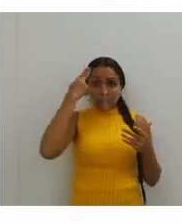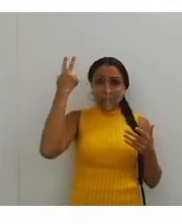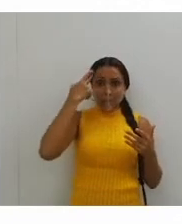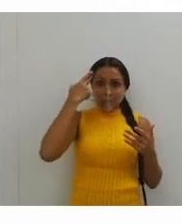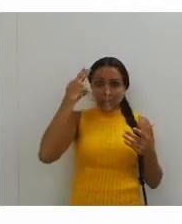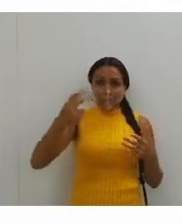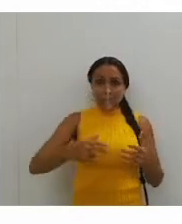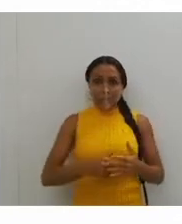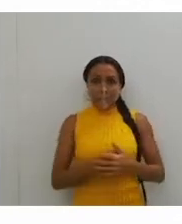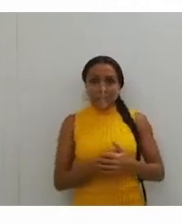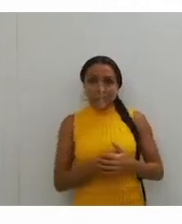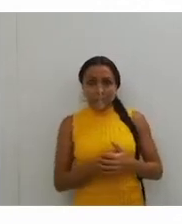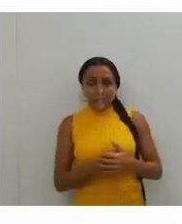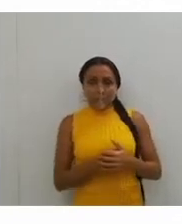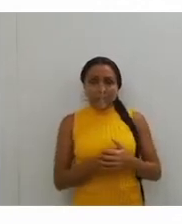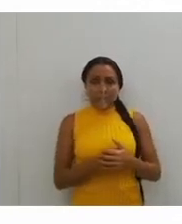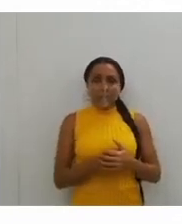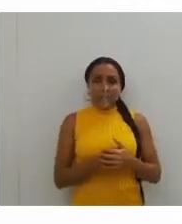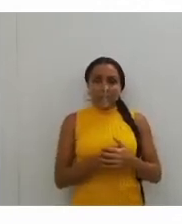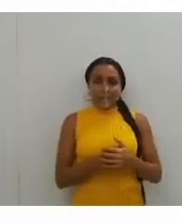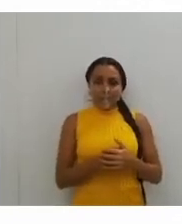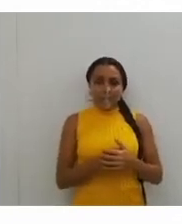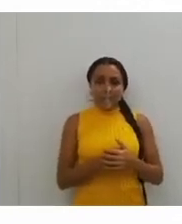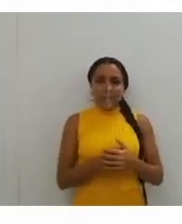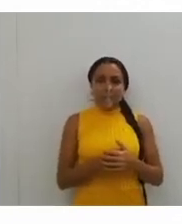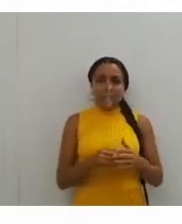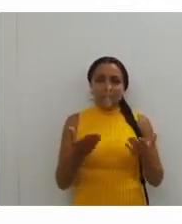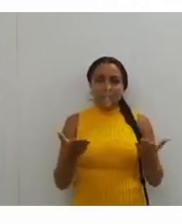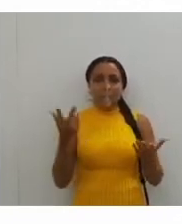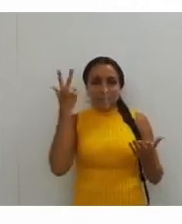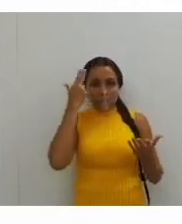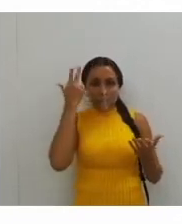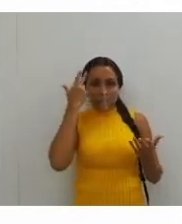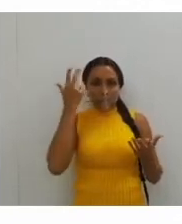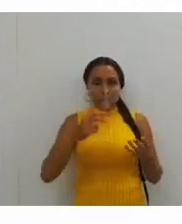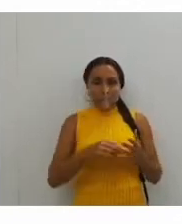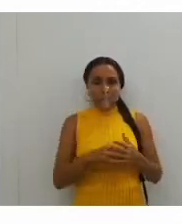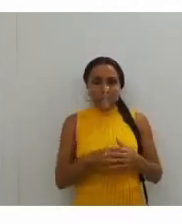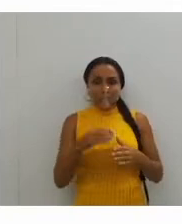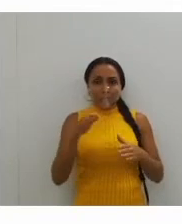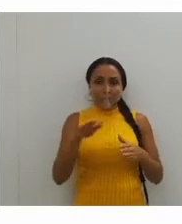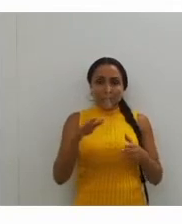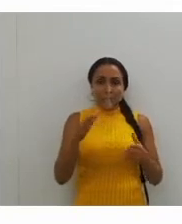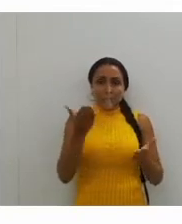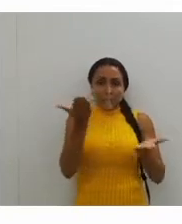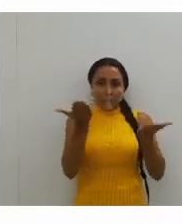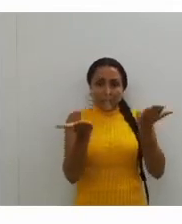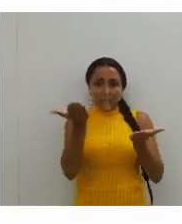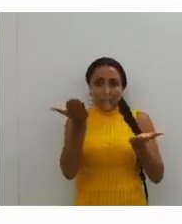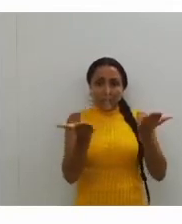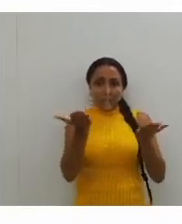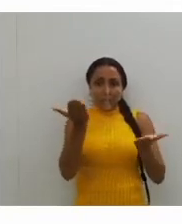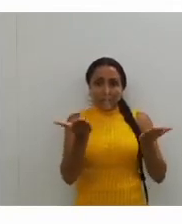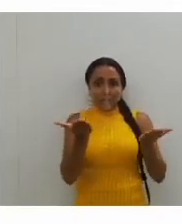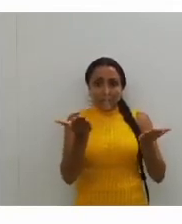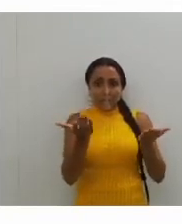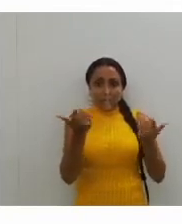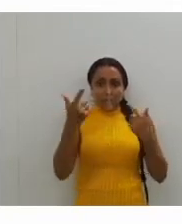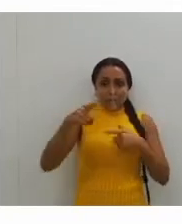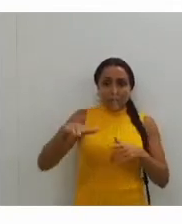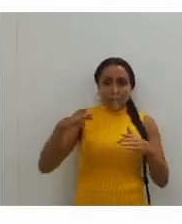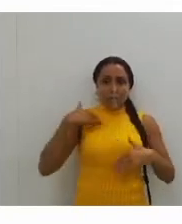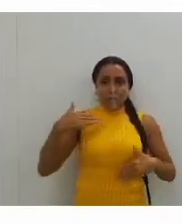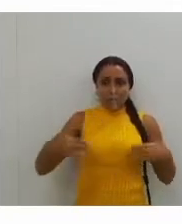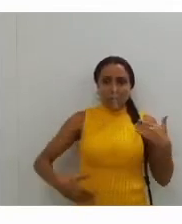normal. Vai indicar o valor da reação normal da balança contra o corpo.